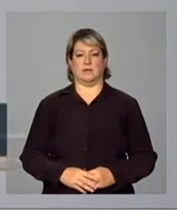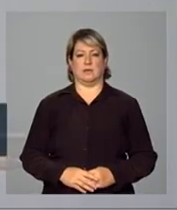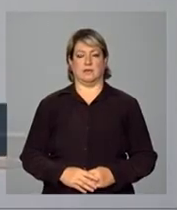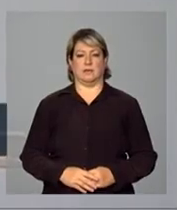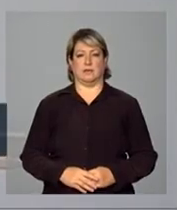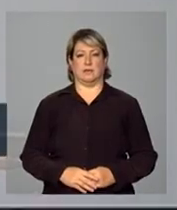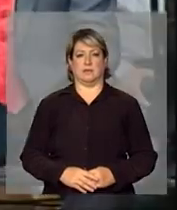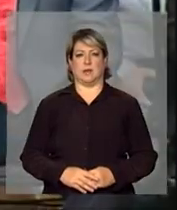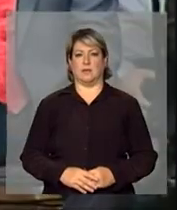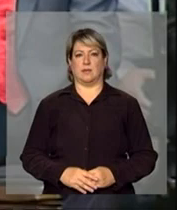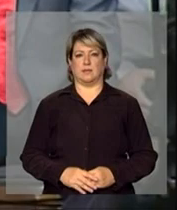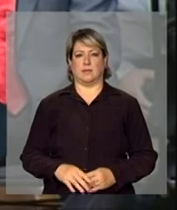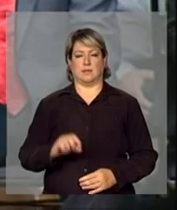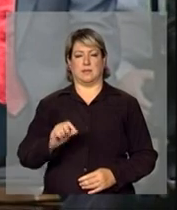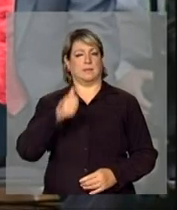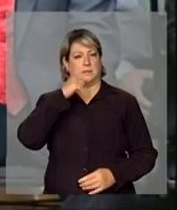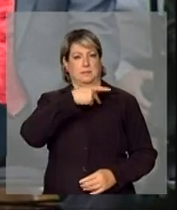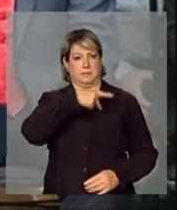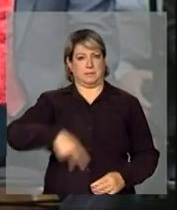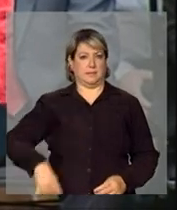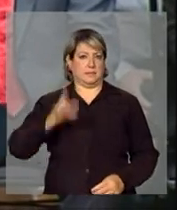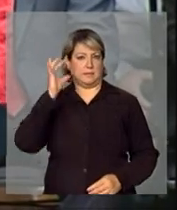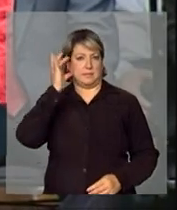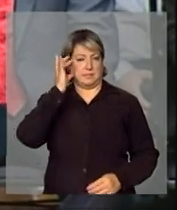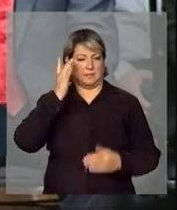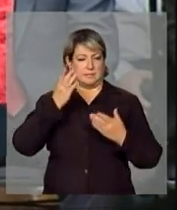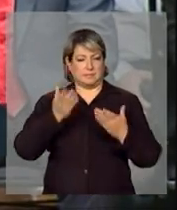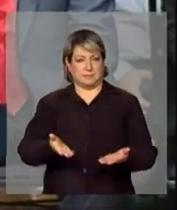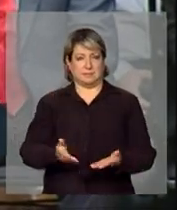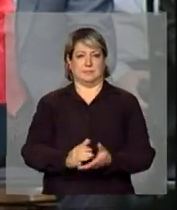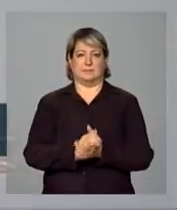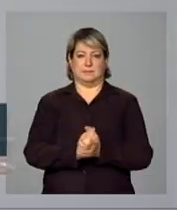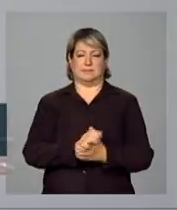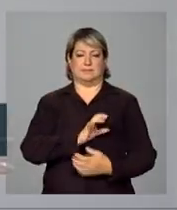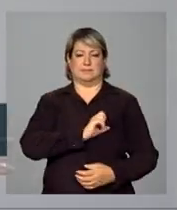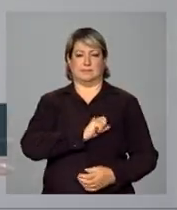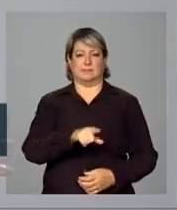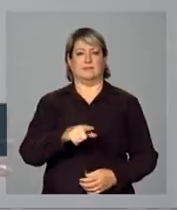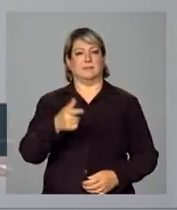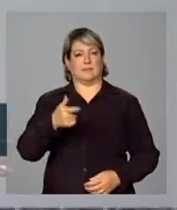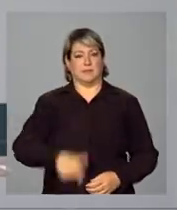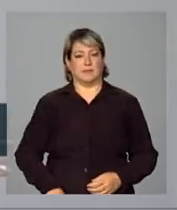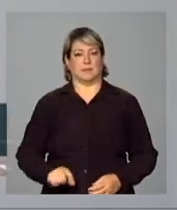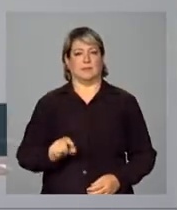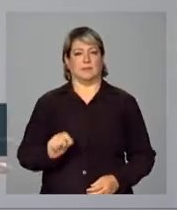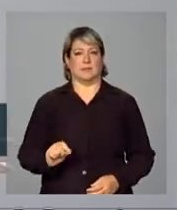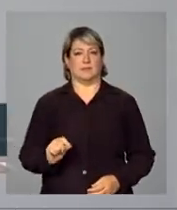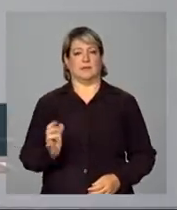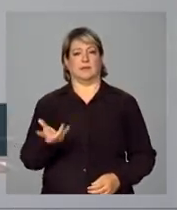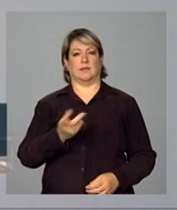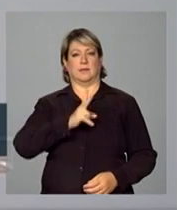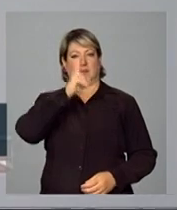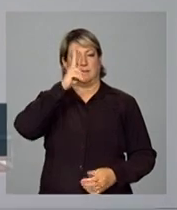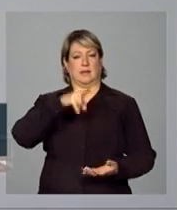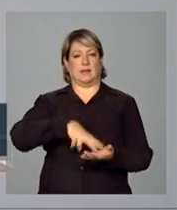presidenta Dilma Rousseff, mais uma vez, é com imensa